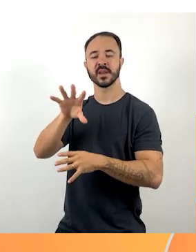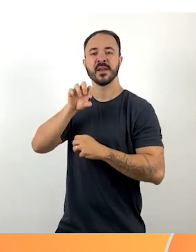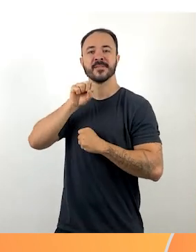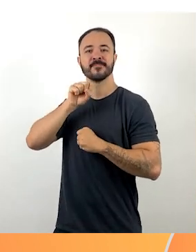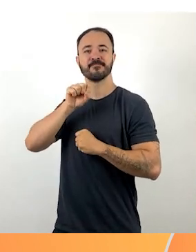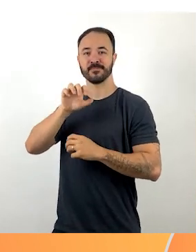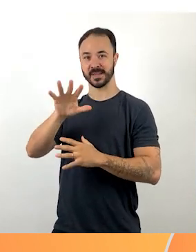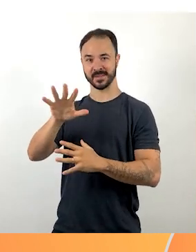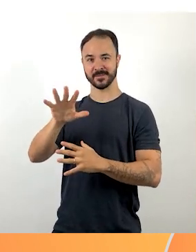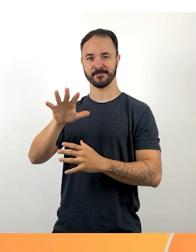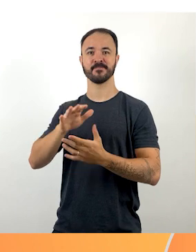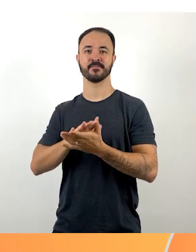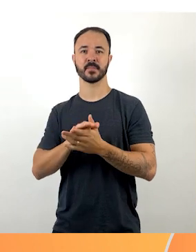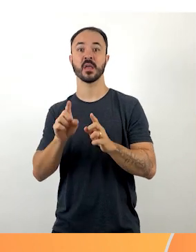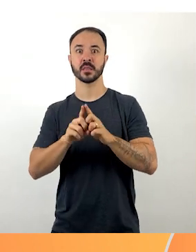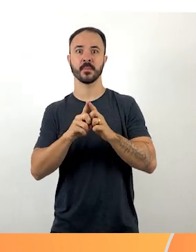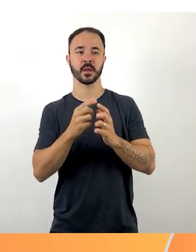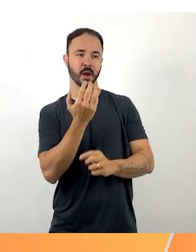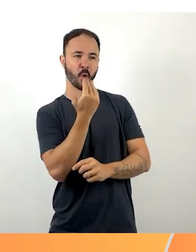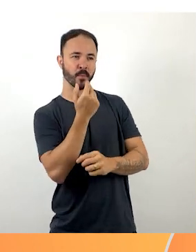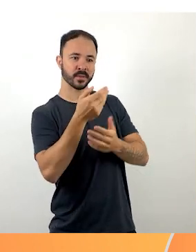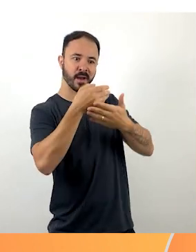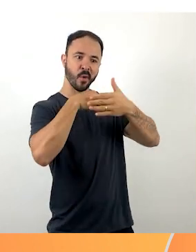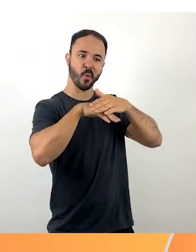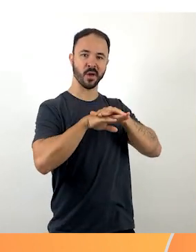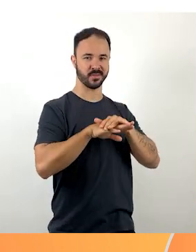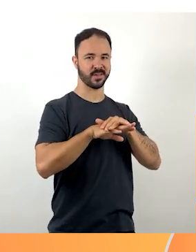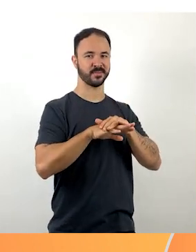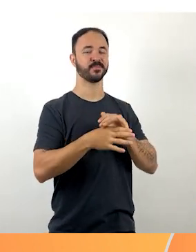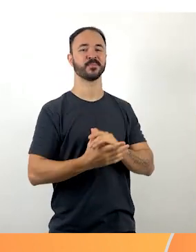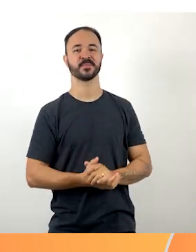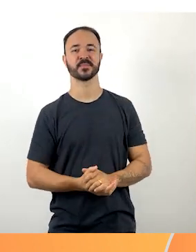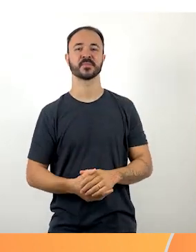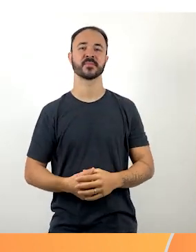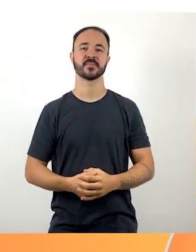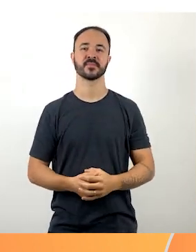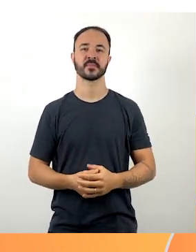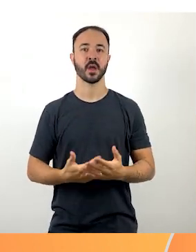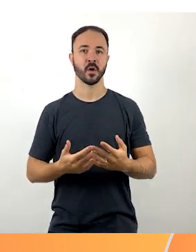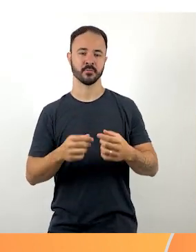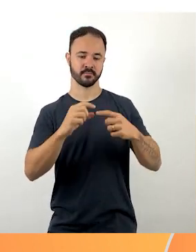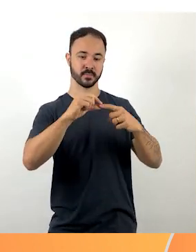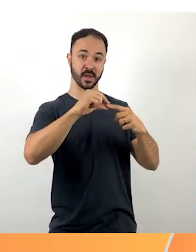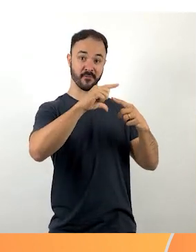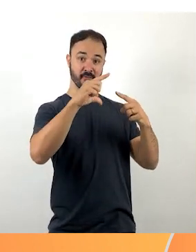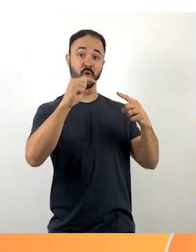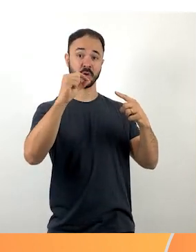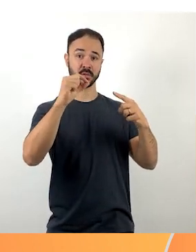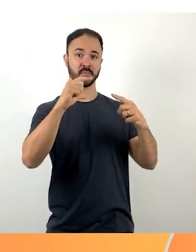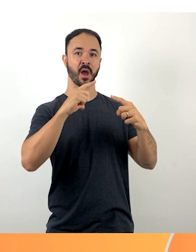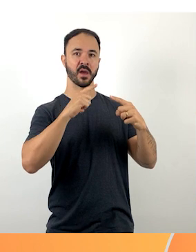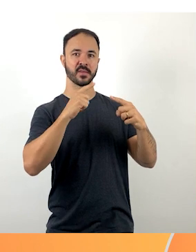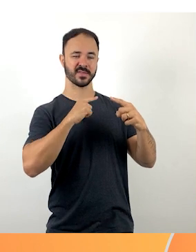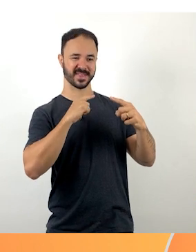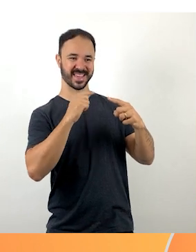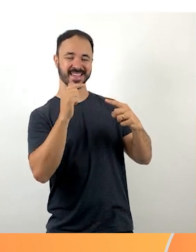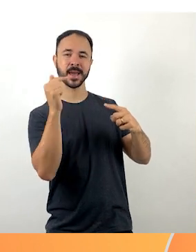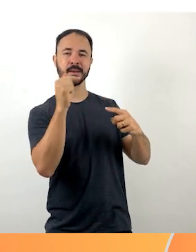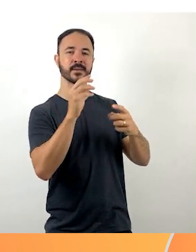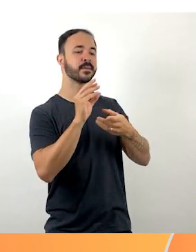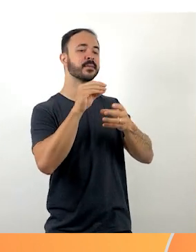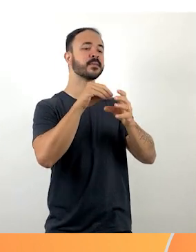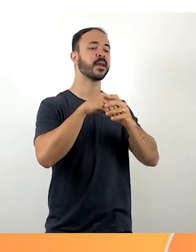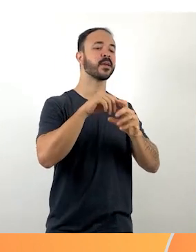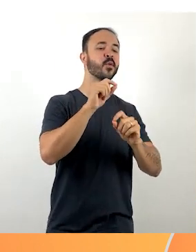a transpiração, estrutura de reserva e também como uma barreira física. Na folha nós temos estruturas responsáveis pelas